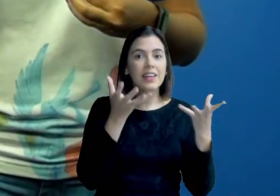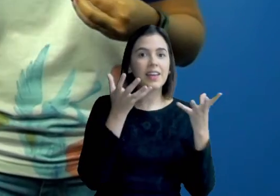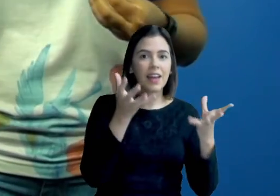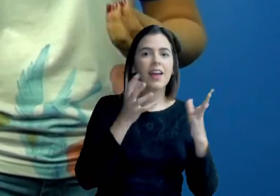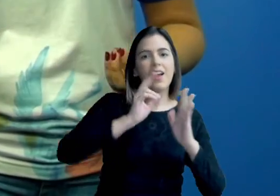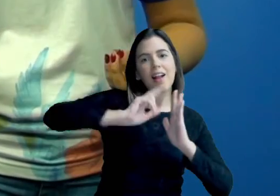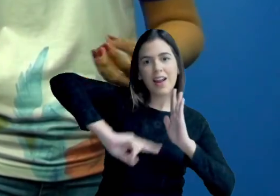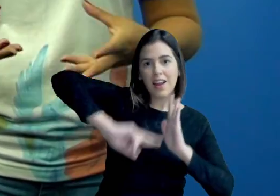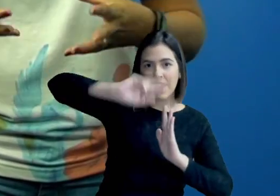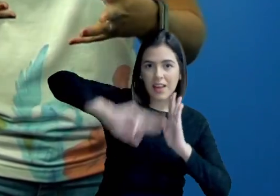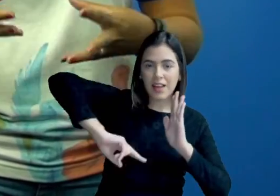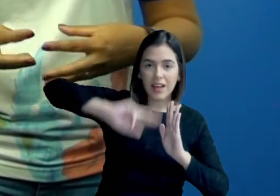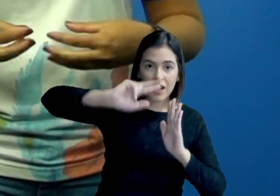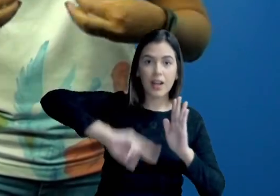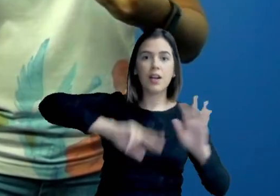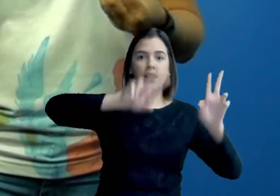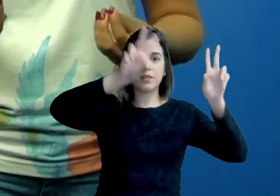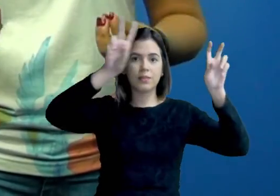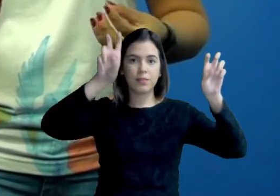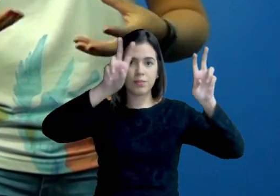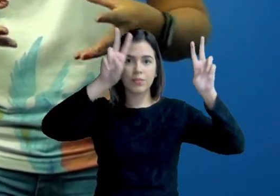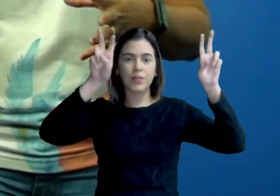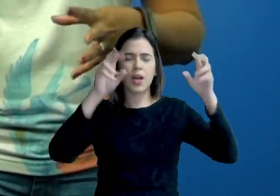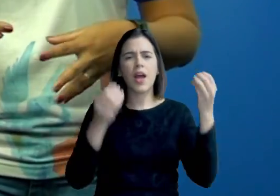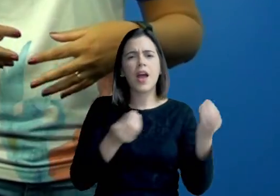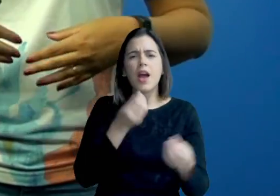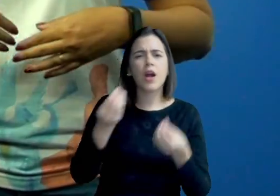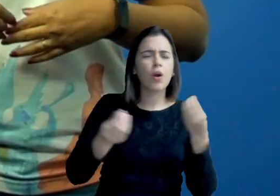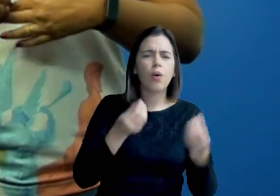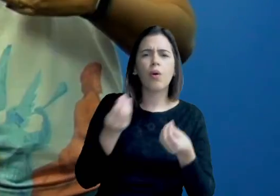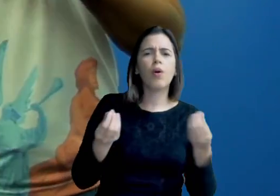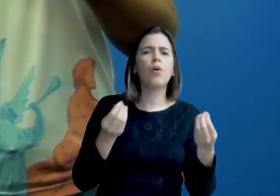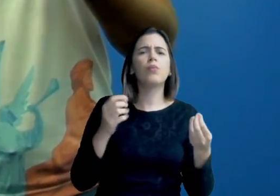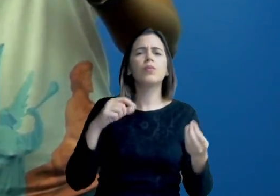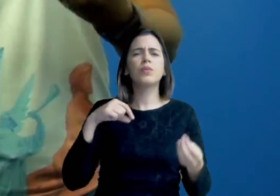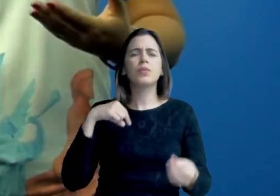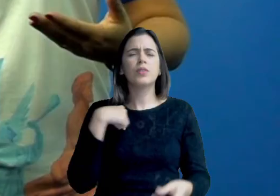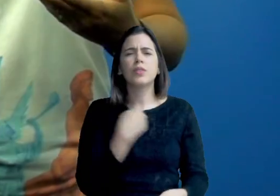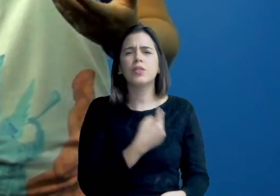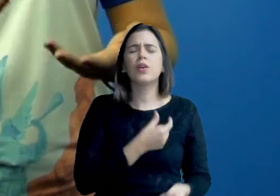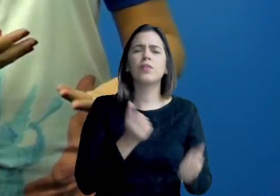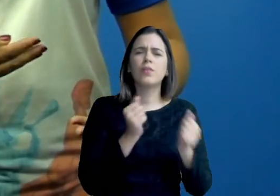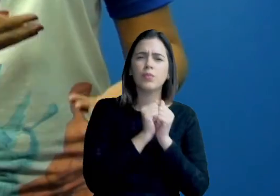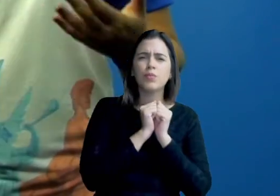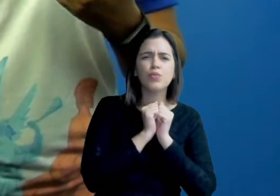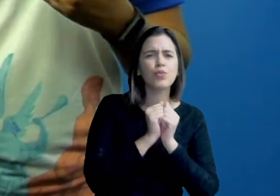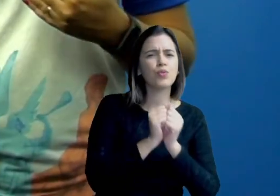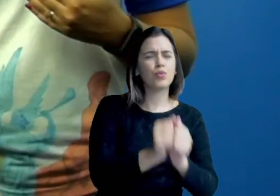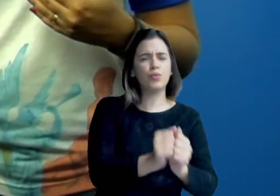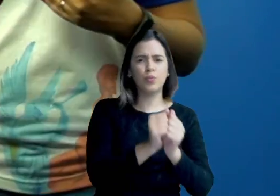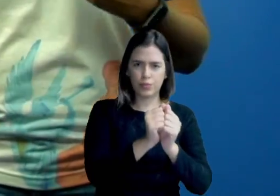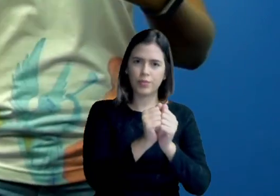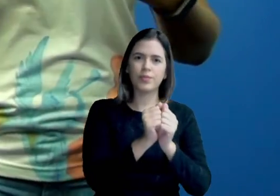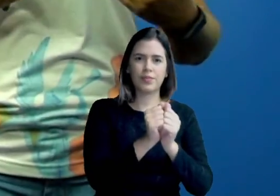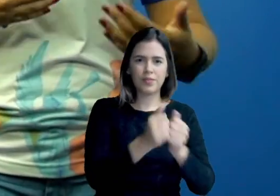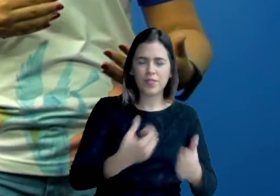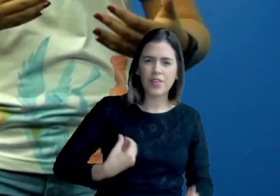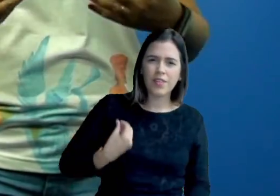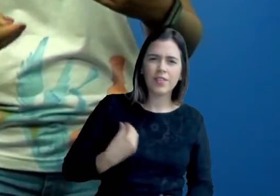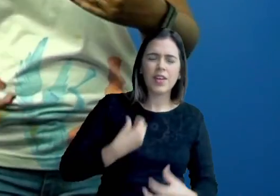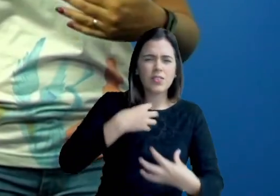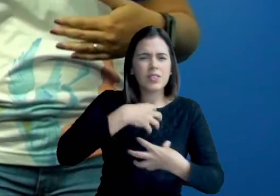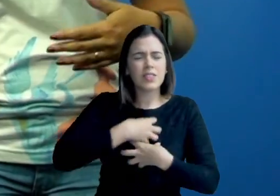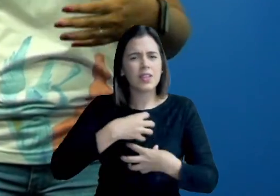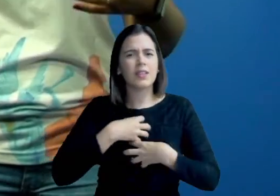faz querer ler sobre isso, e é como se a gente estivesse lá junto com ele naquele momento. A gente está